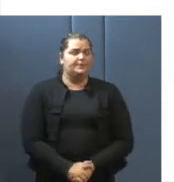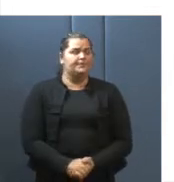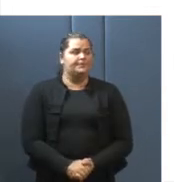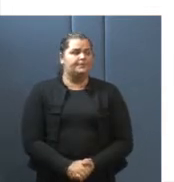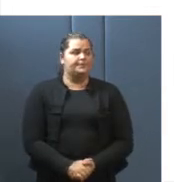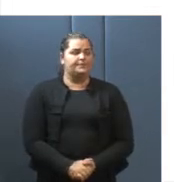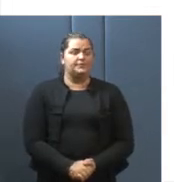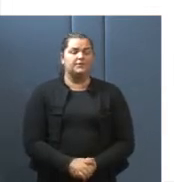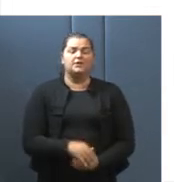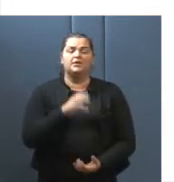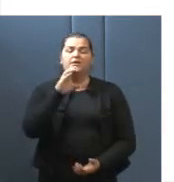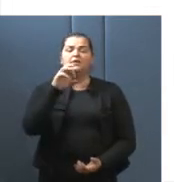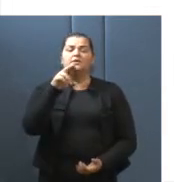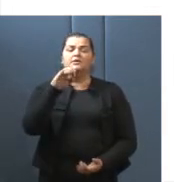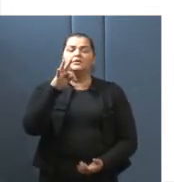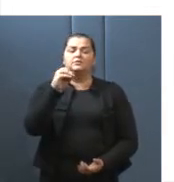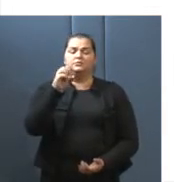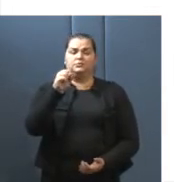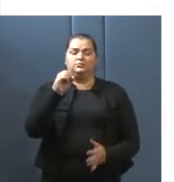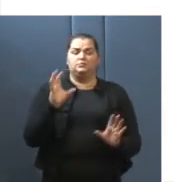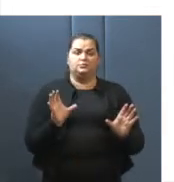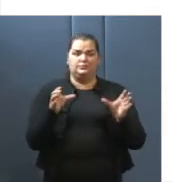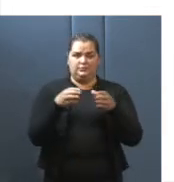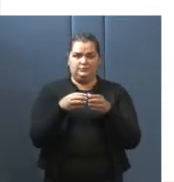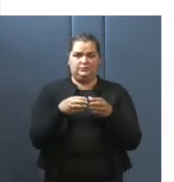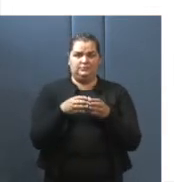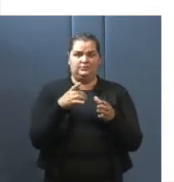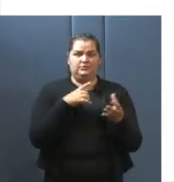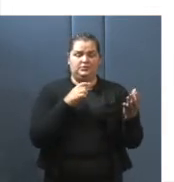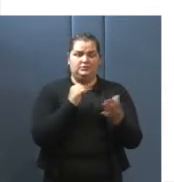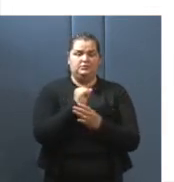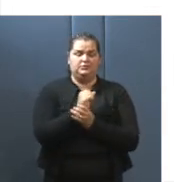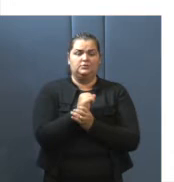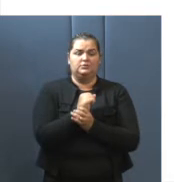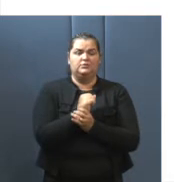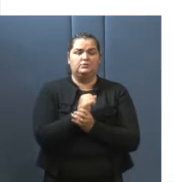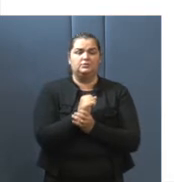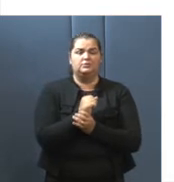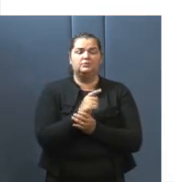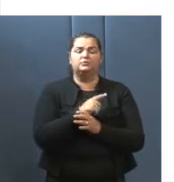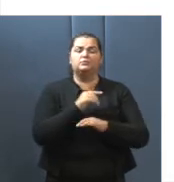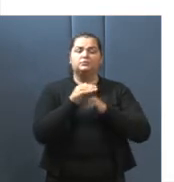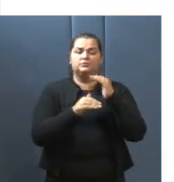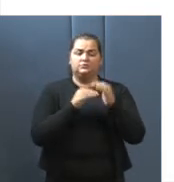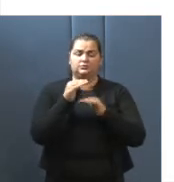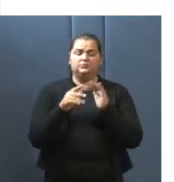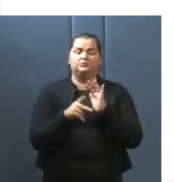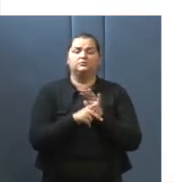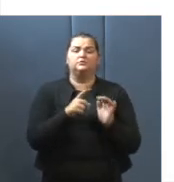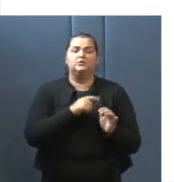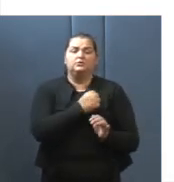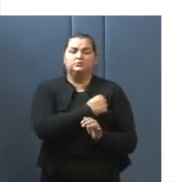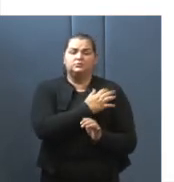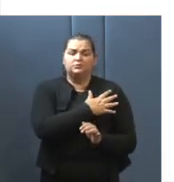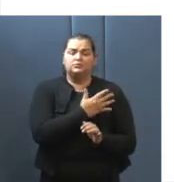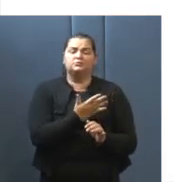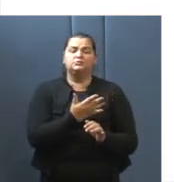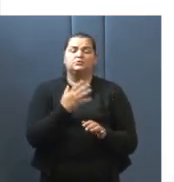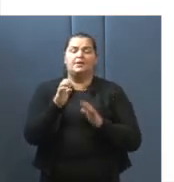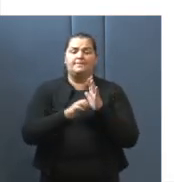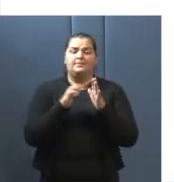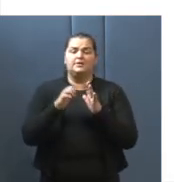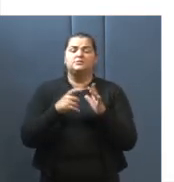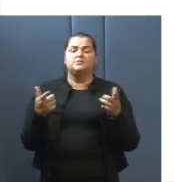outros créditos, de uma forma geral, segurados pelo seguro de crédito à exportação, como operações do setor aeronáutico, operações de micro e pequenas